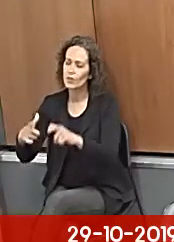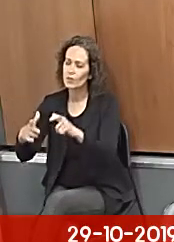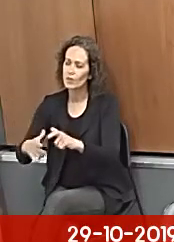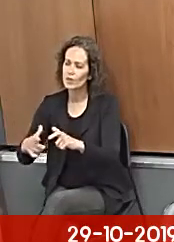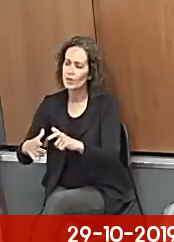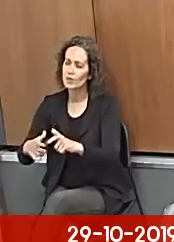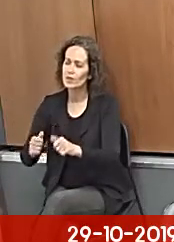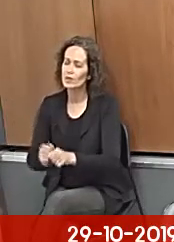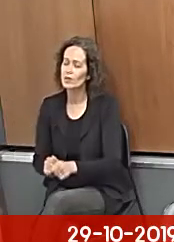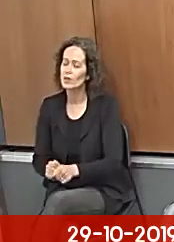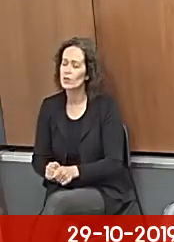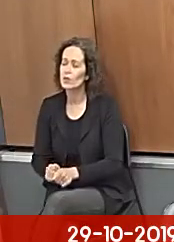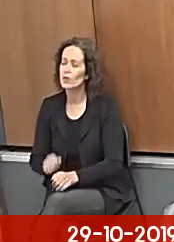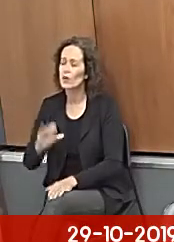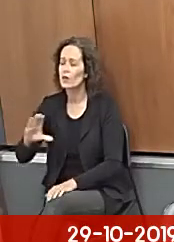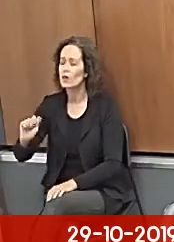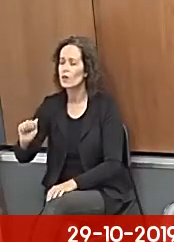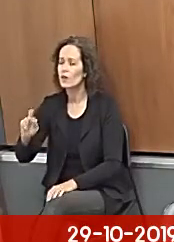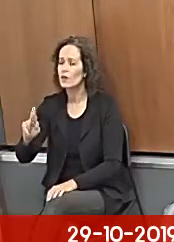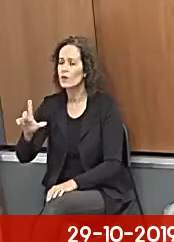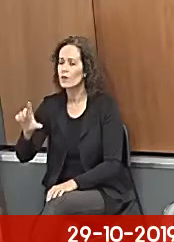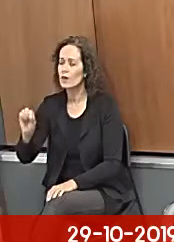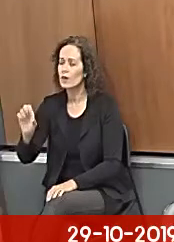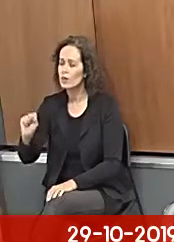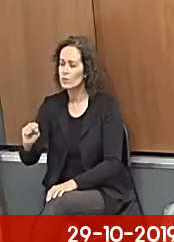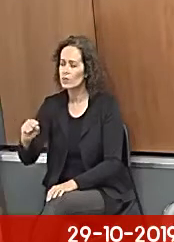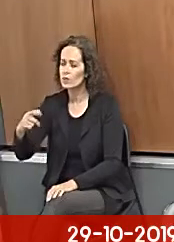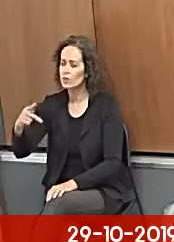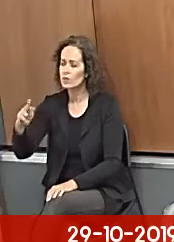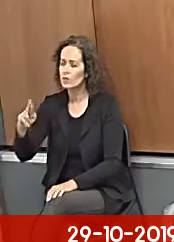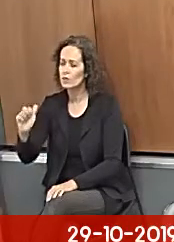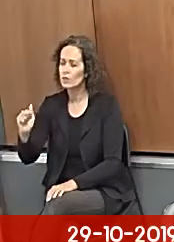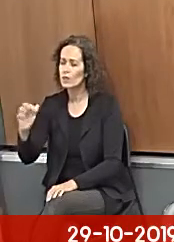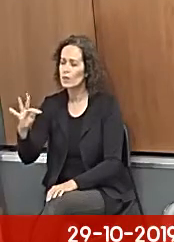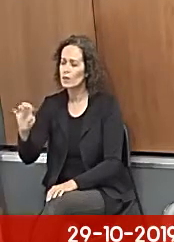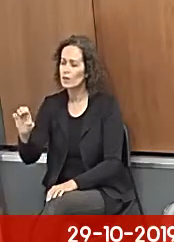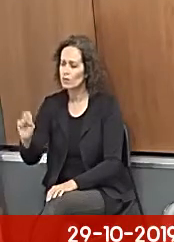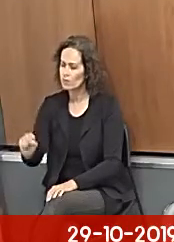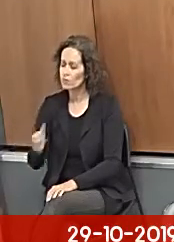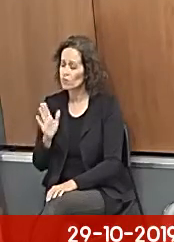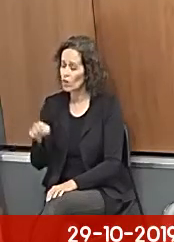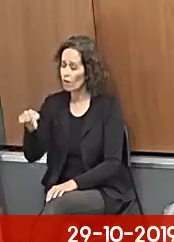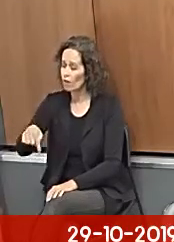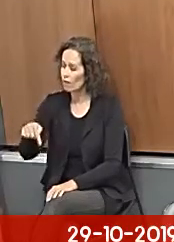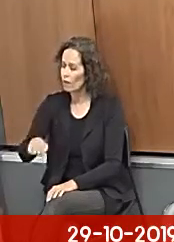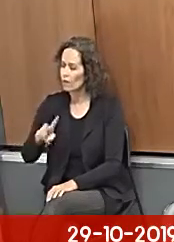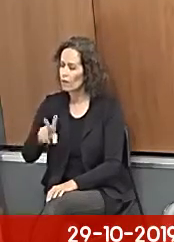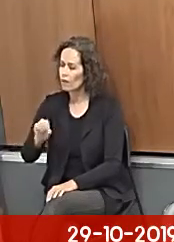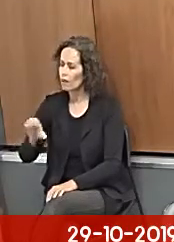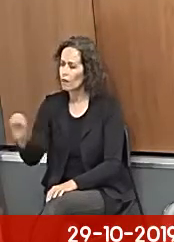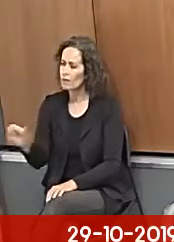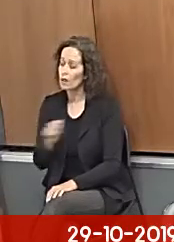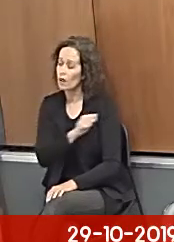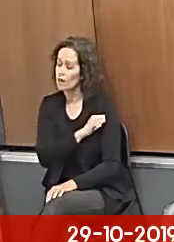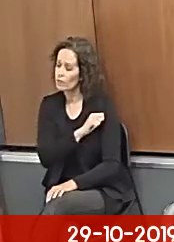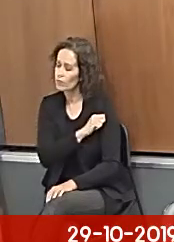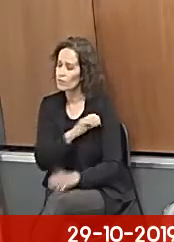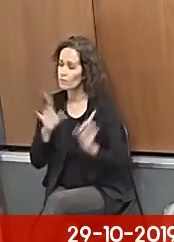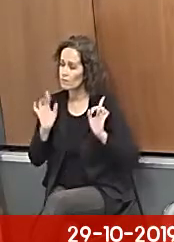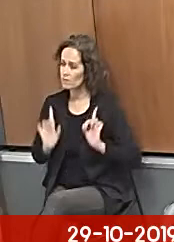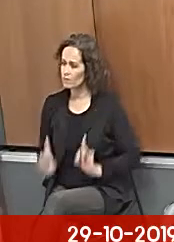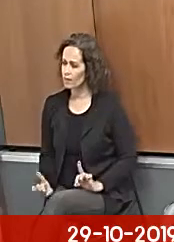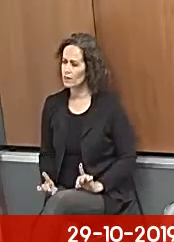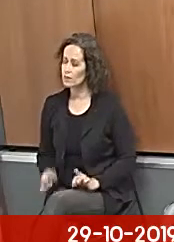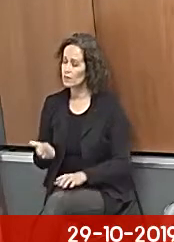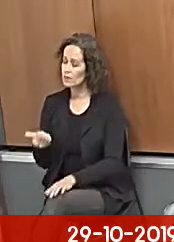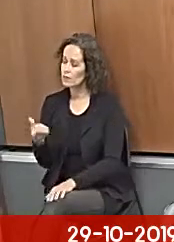aqui no Carlos Prates, só no centro de referência. A gente atende 500 alunos com deficiência e 16